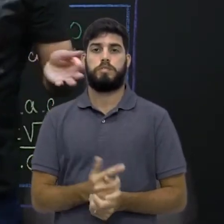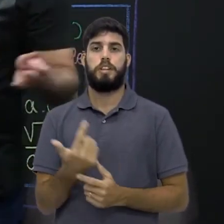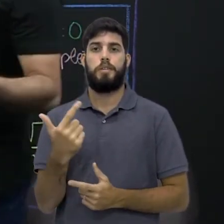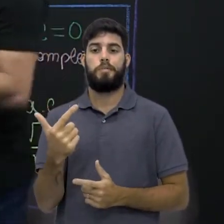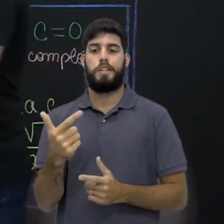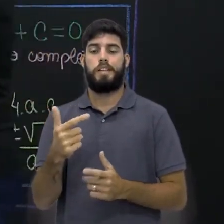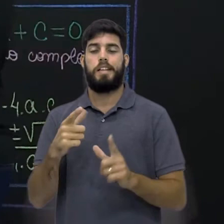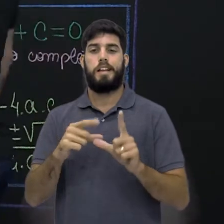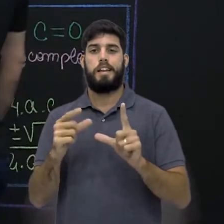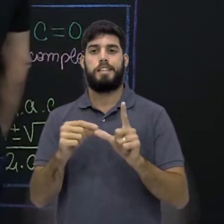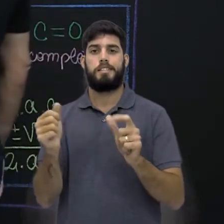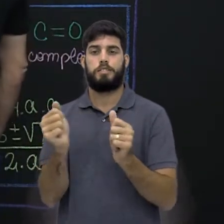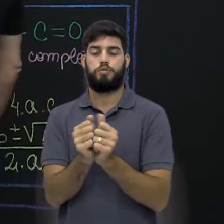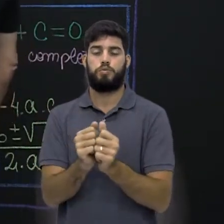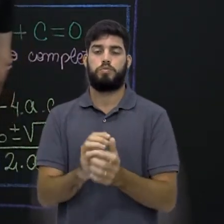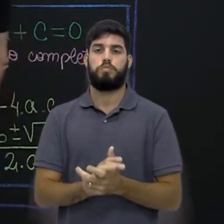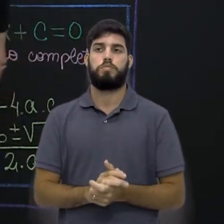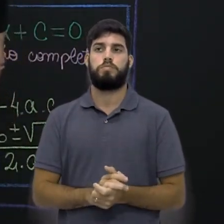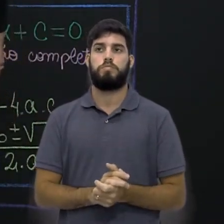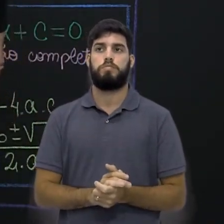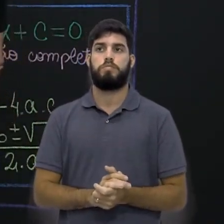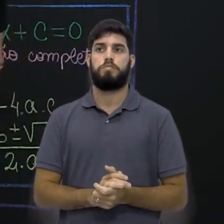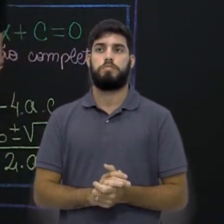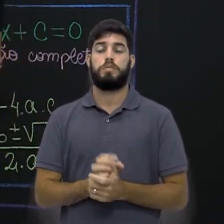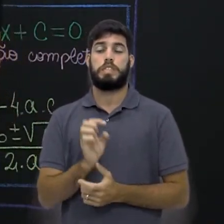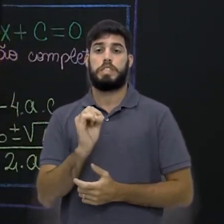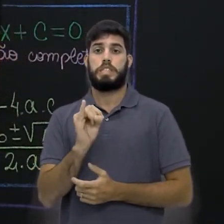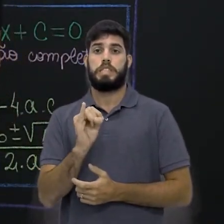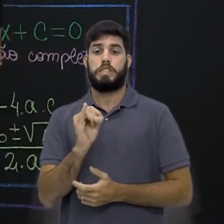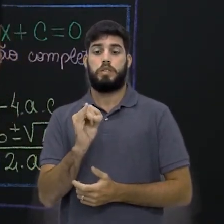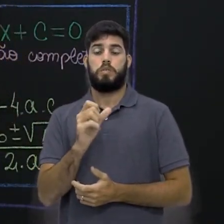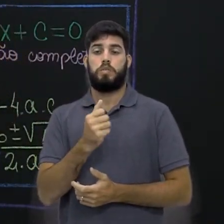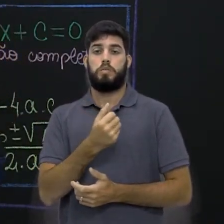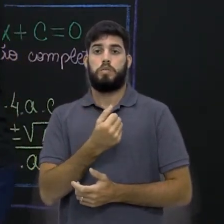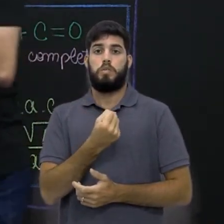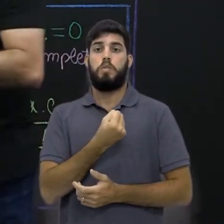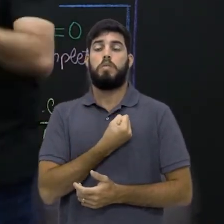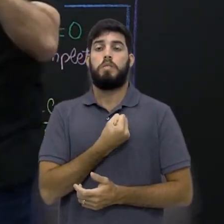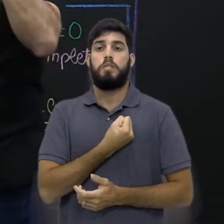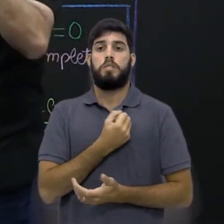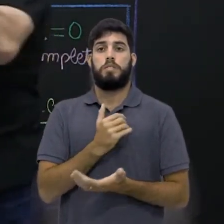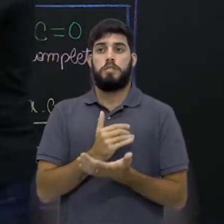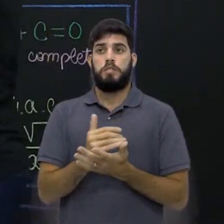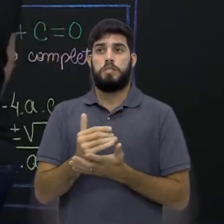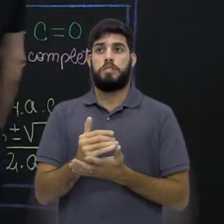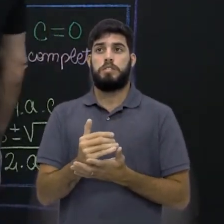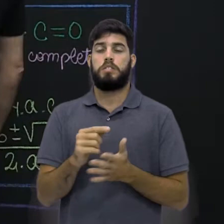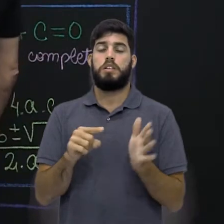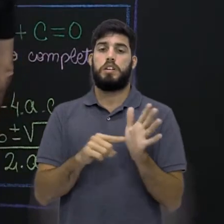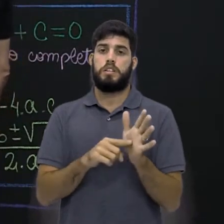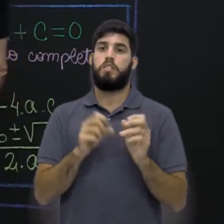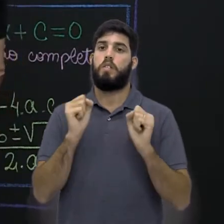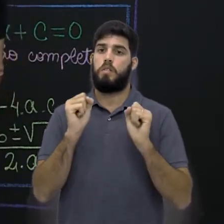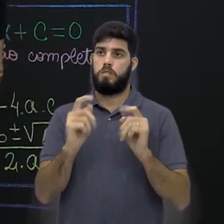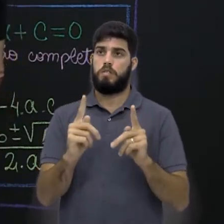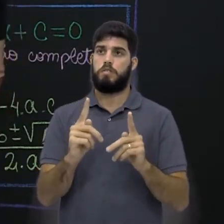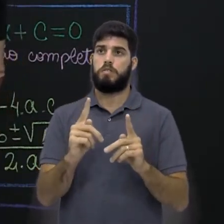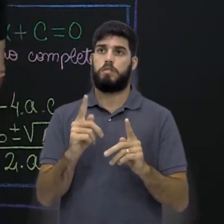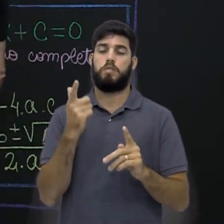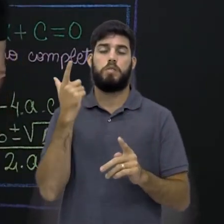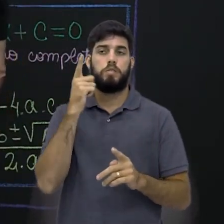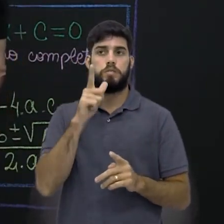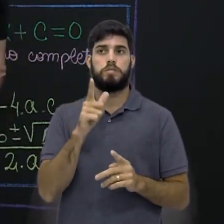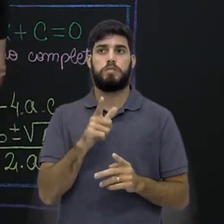parte literal, tá? Então, se o teu número inicial ele é negativo, ok, você consegue